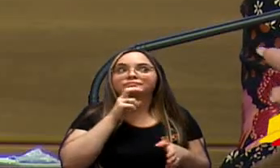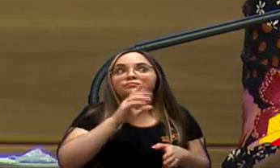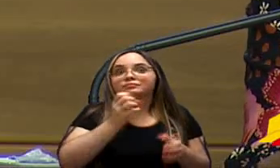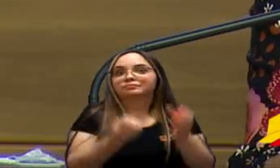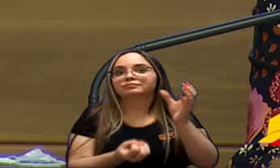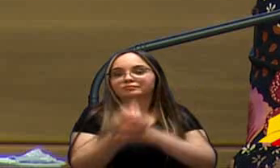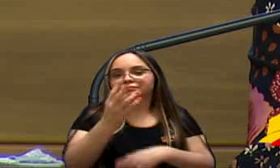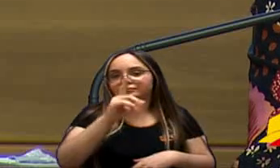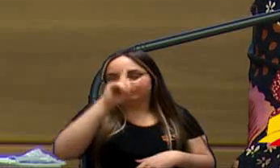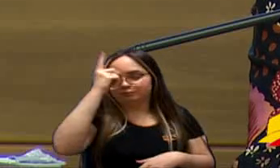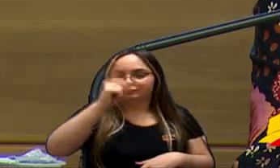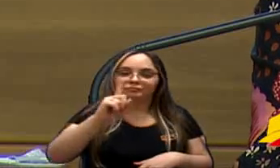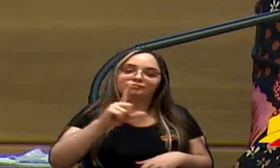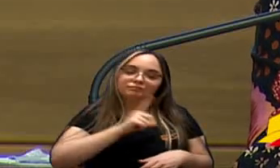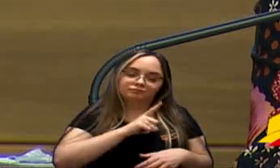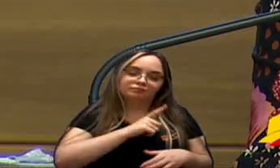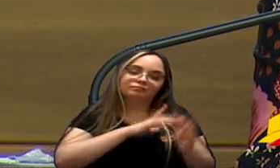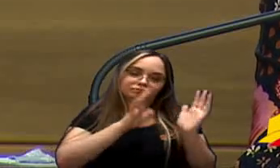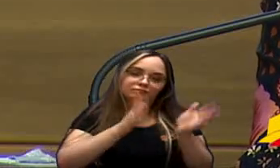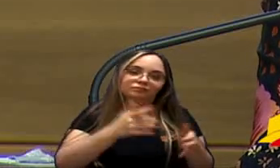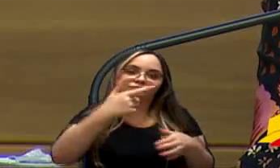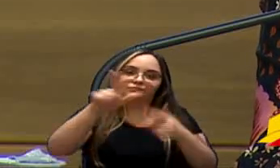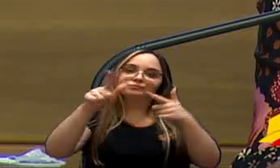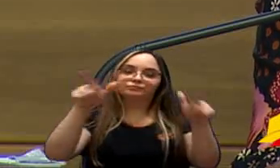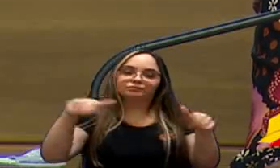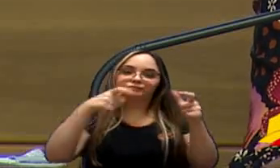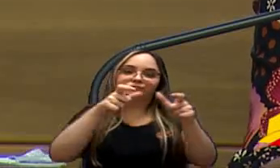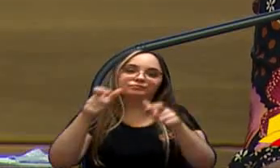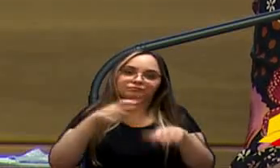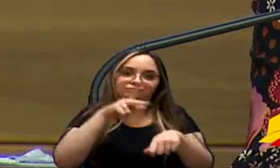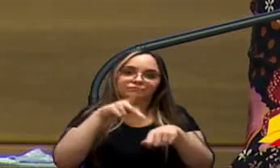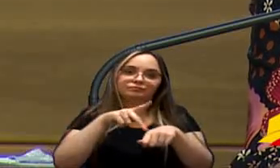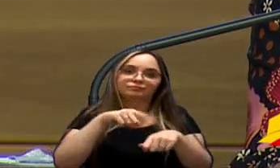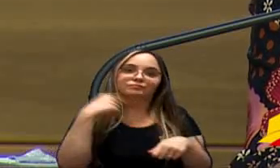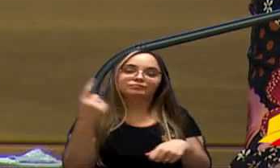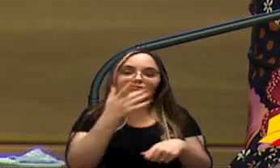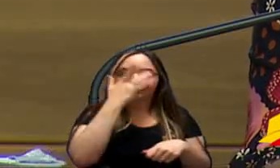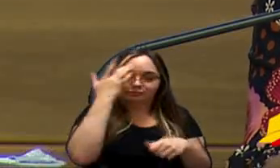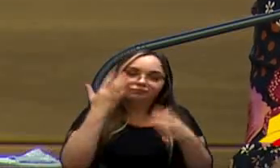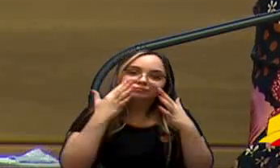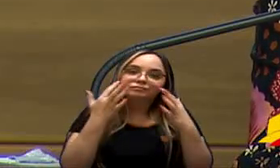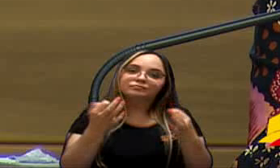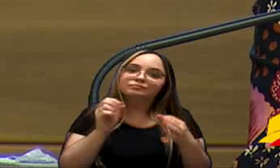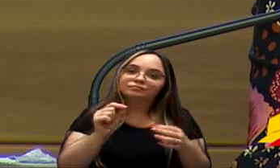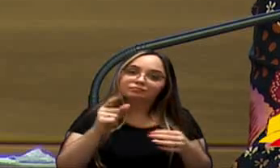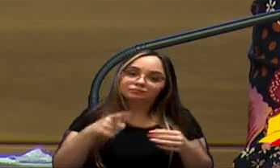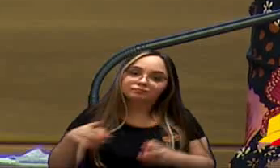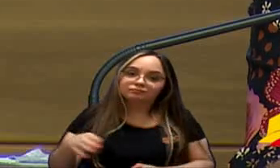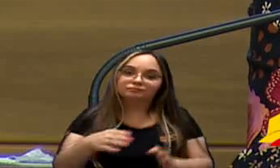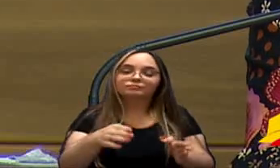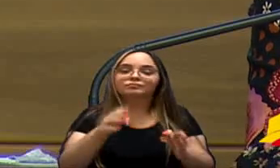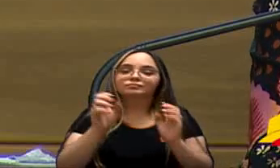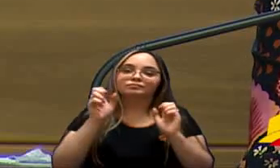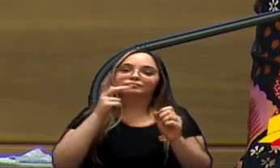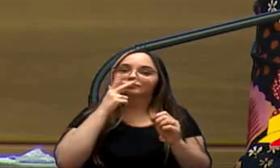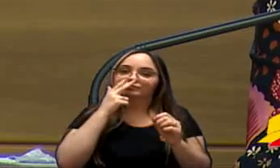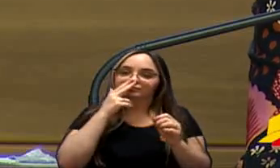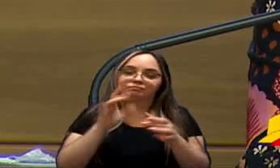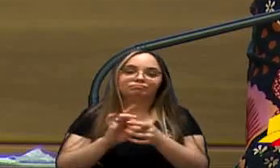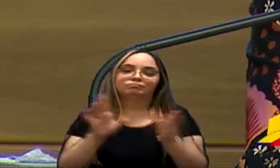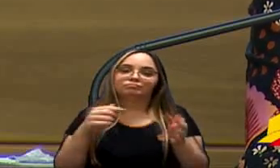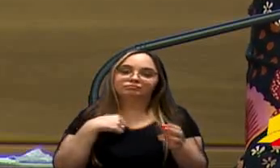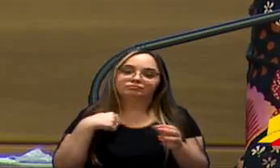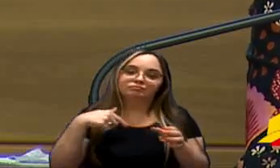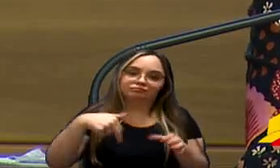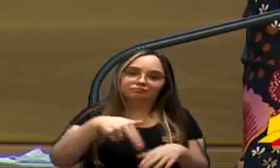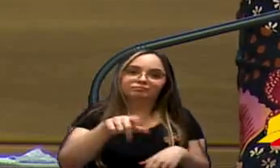criou. Isso já existe e chama a atenção da população que a ciclovia é integrada, de uso integrado.